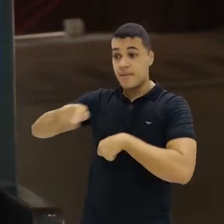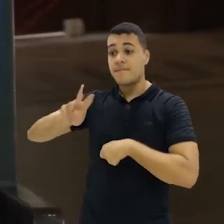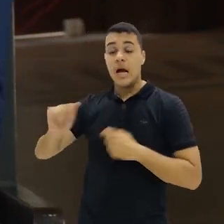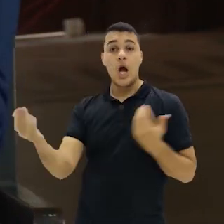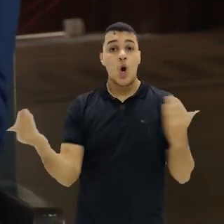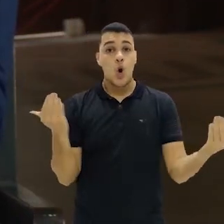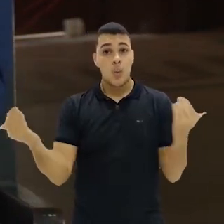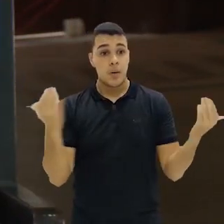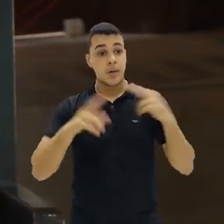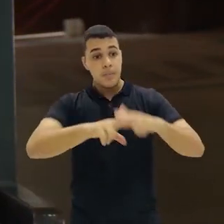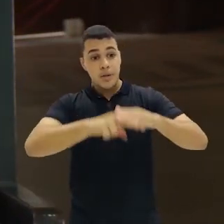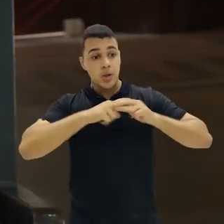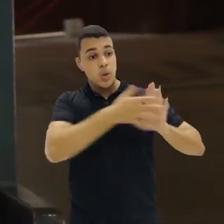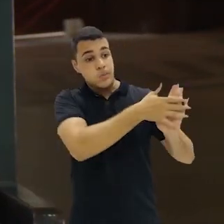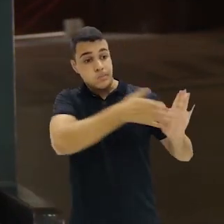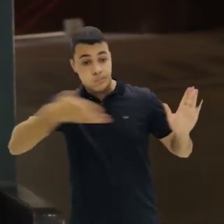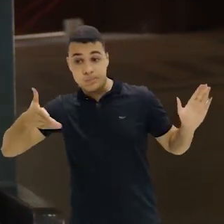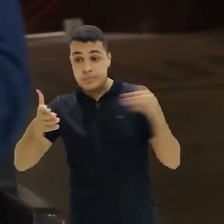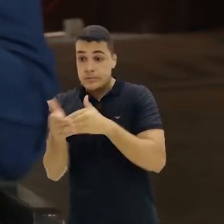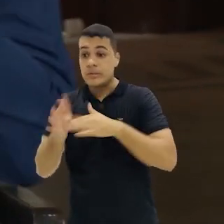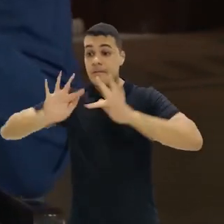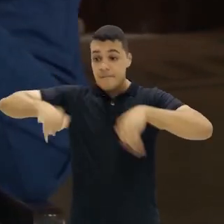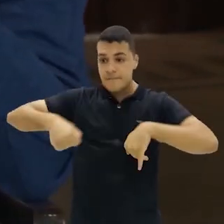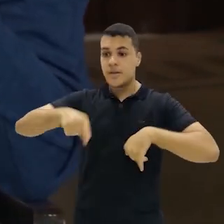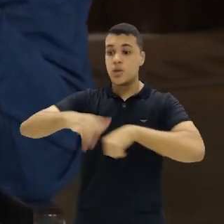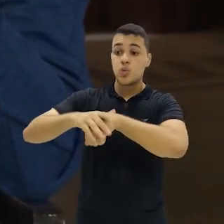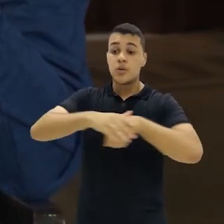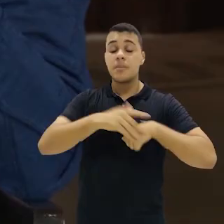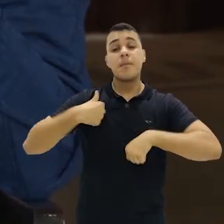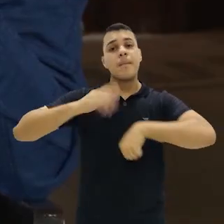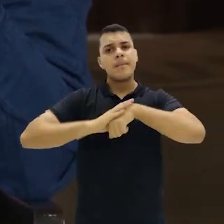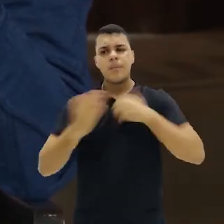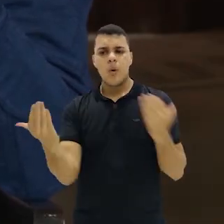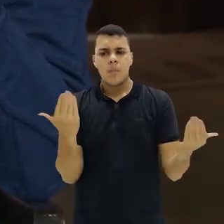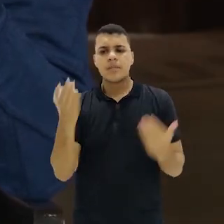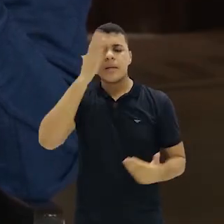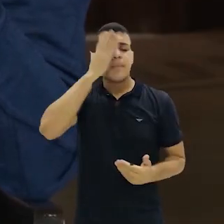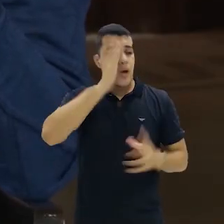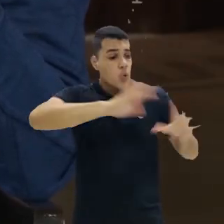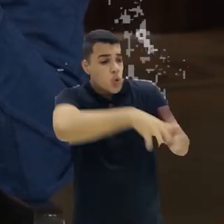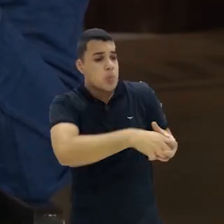o grupo de mais risco ou o grupo que se beneficiou dessa intervenção.